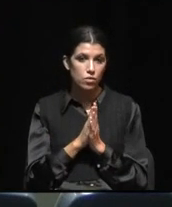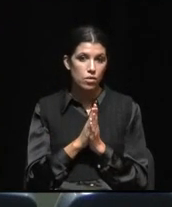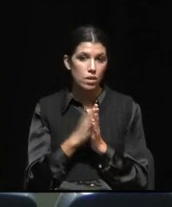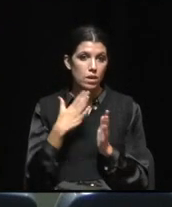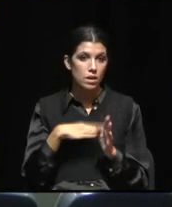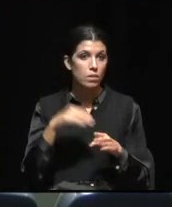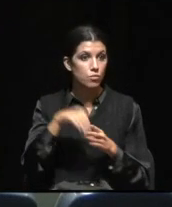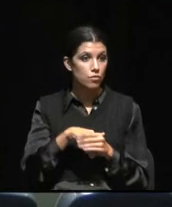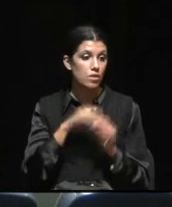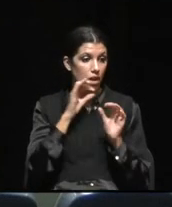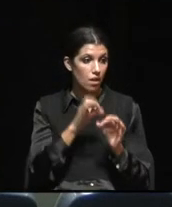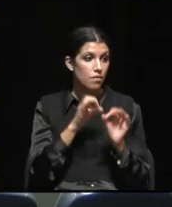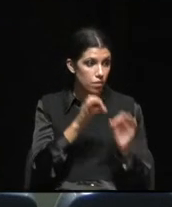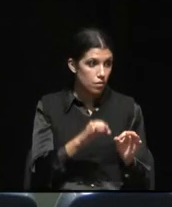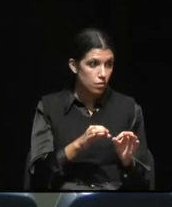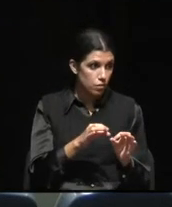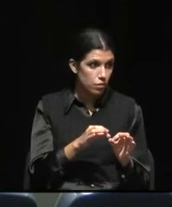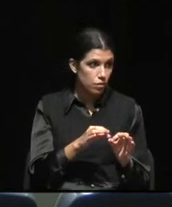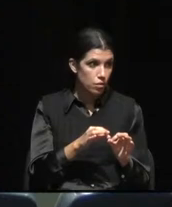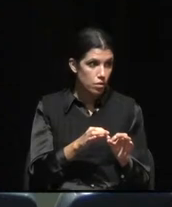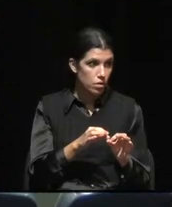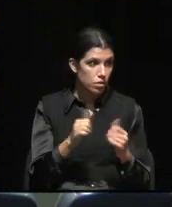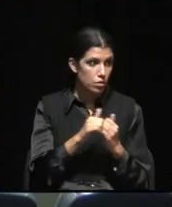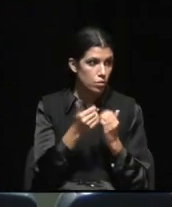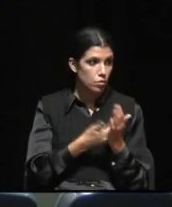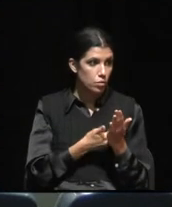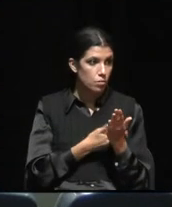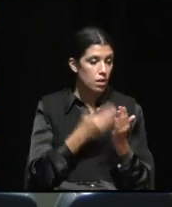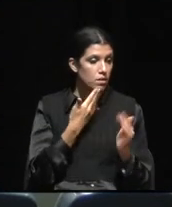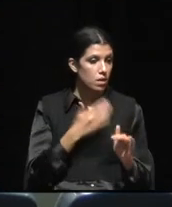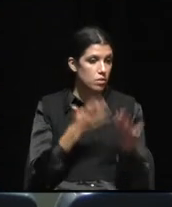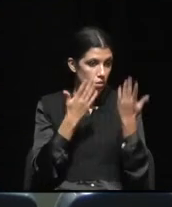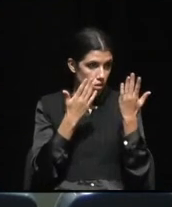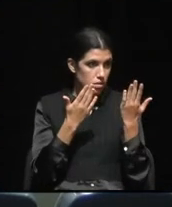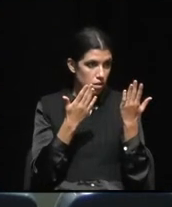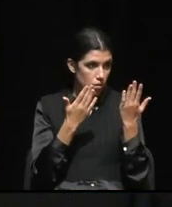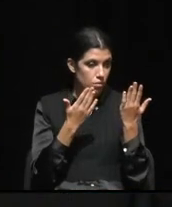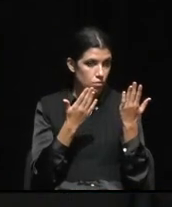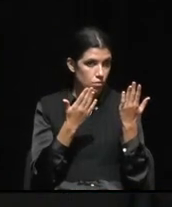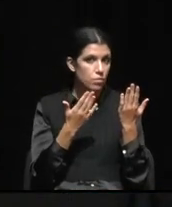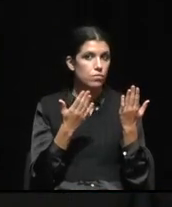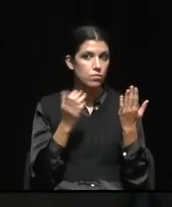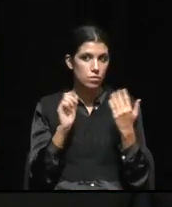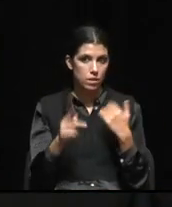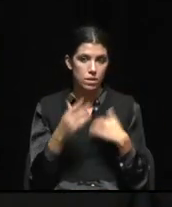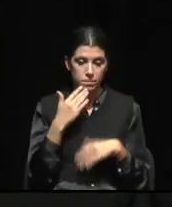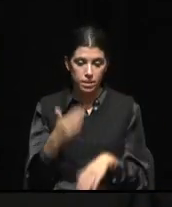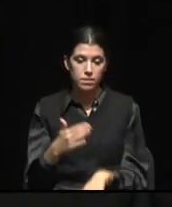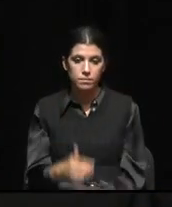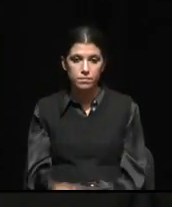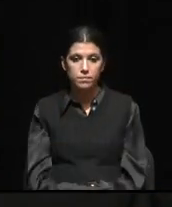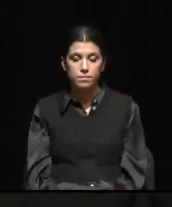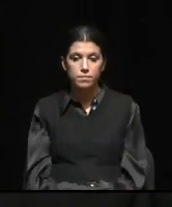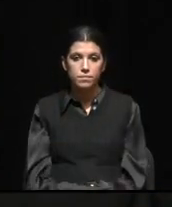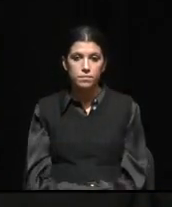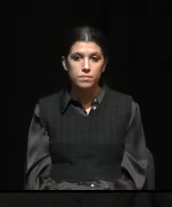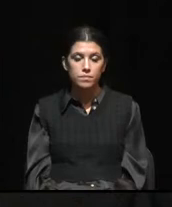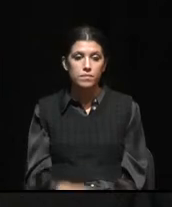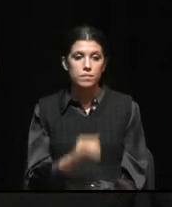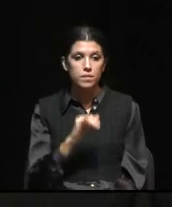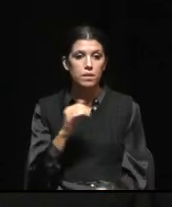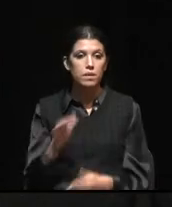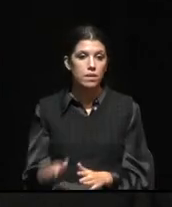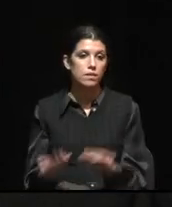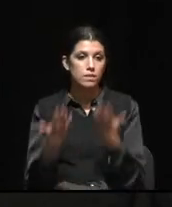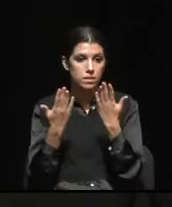queremos votar a favor sim documento anterior da saudação exato okg o voto de